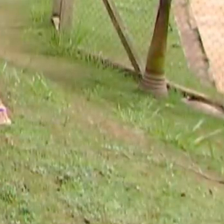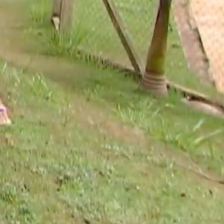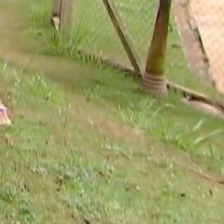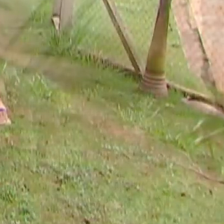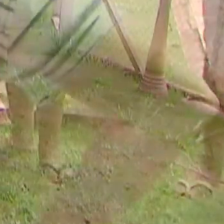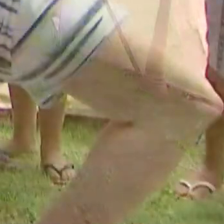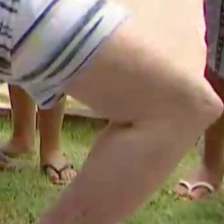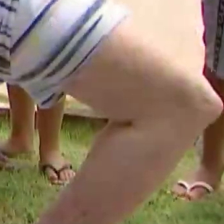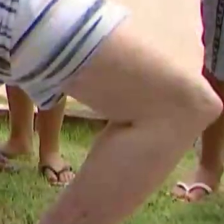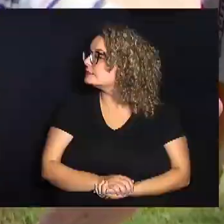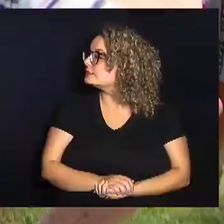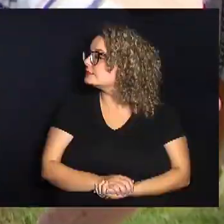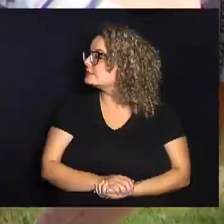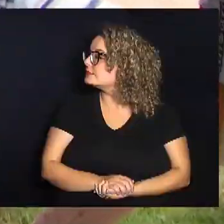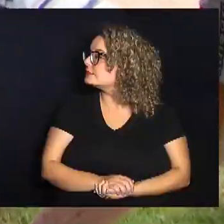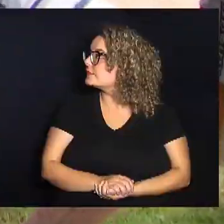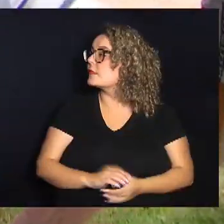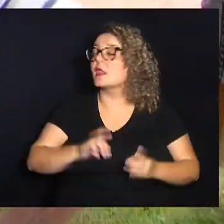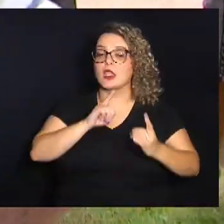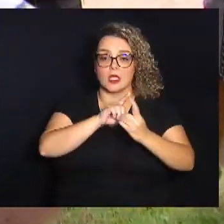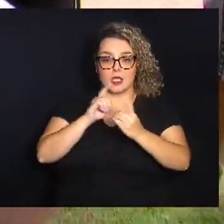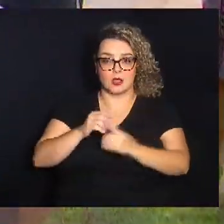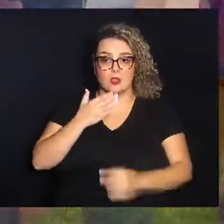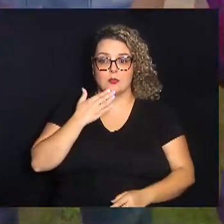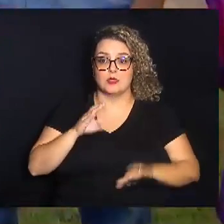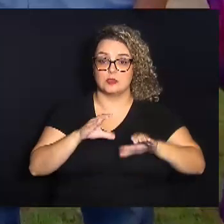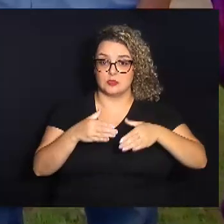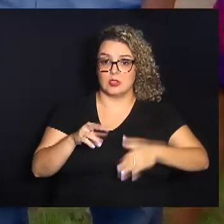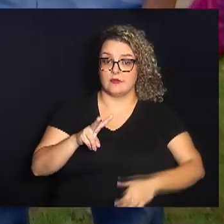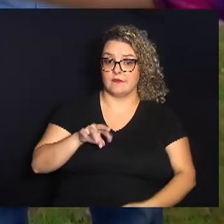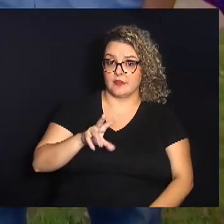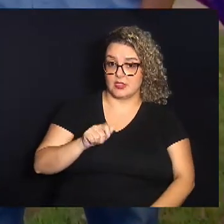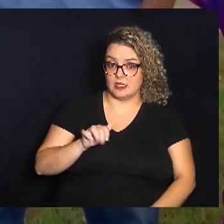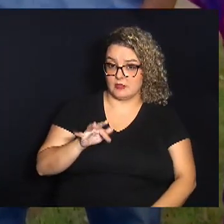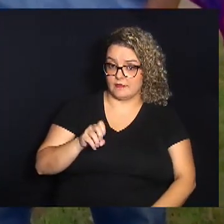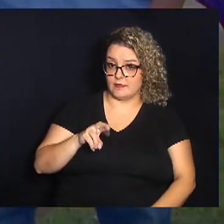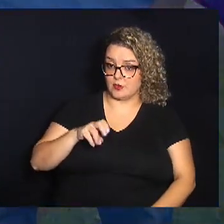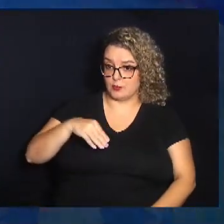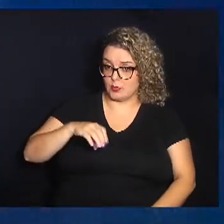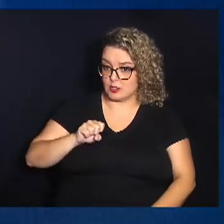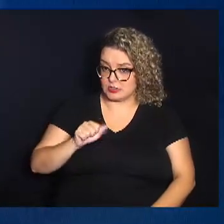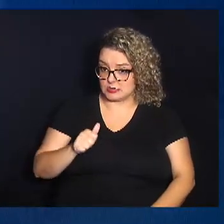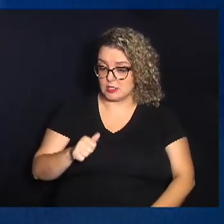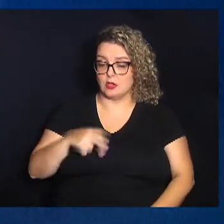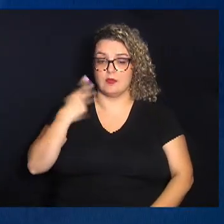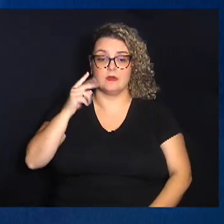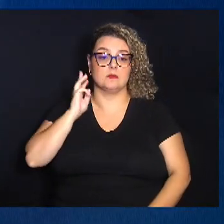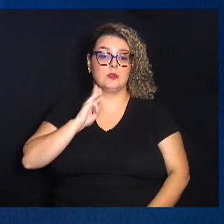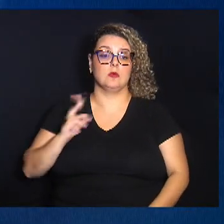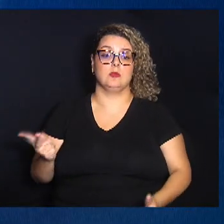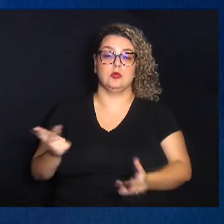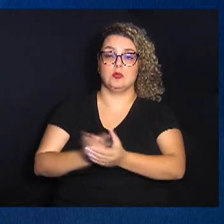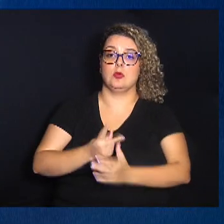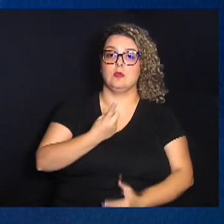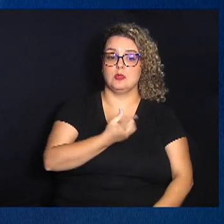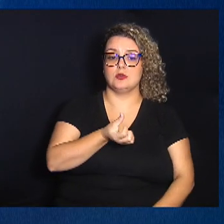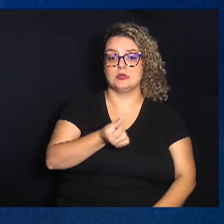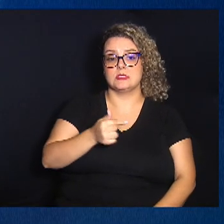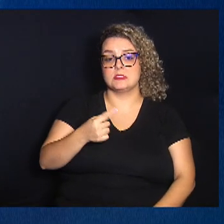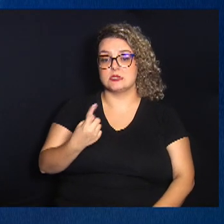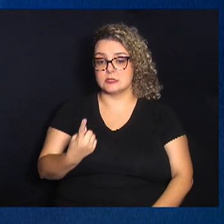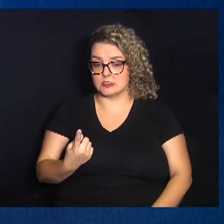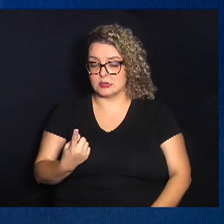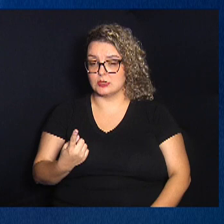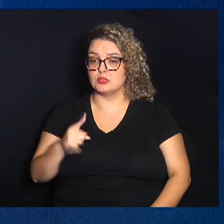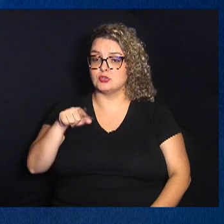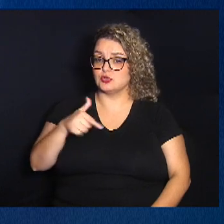Atendendo às reivindicações da comunidade da Vila Formosa, o vereador Cecílio Santos protocolou a indicação 1671